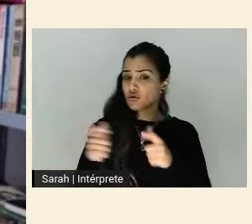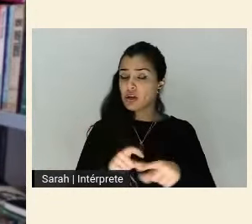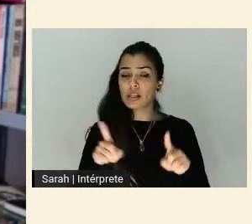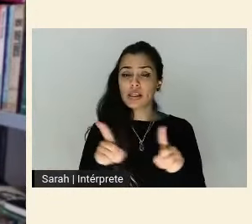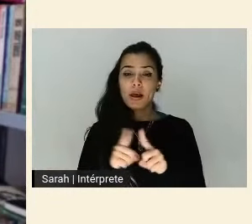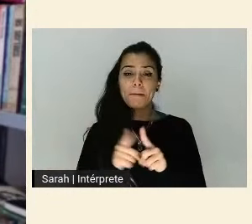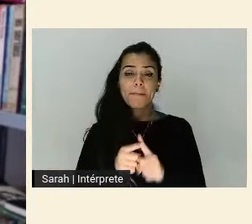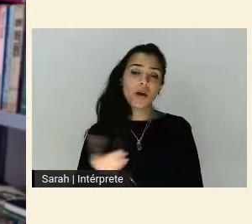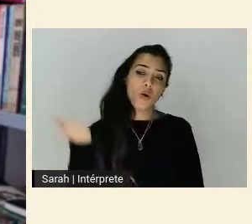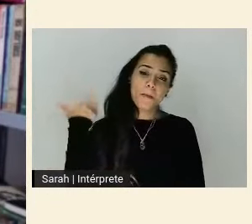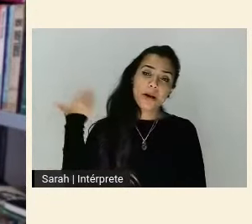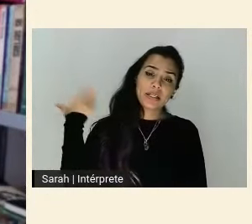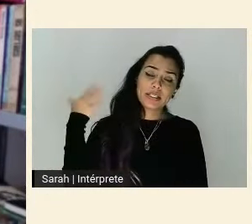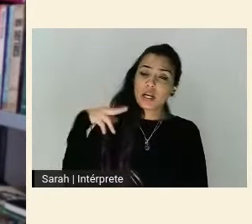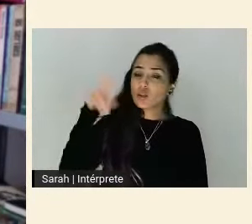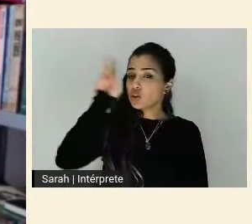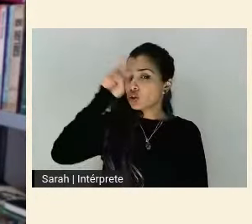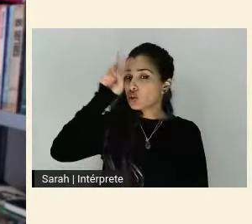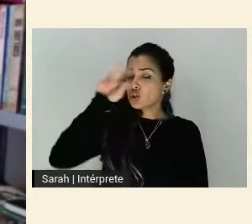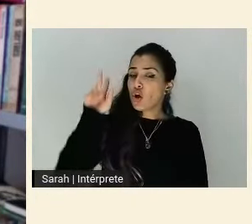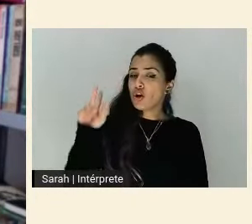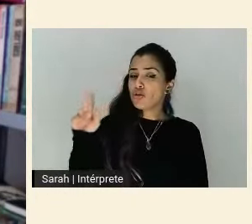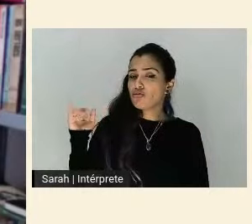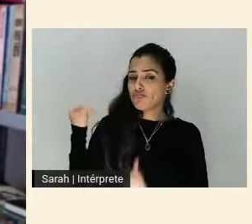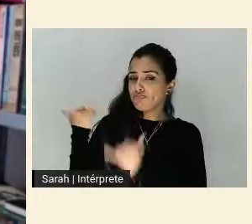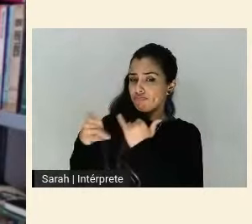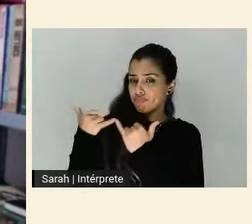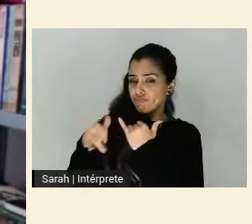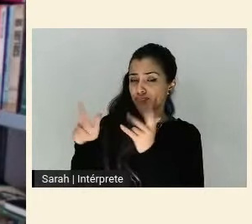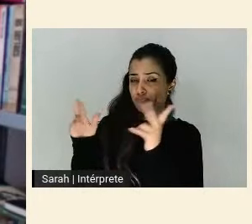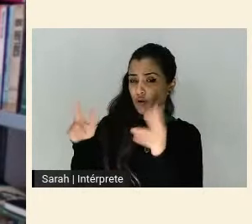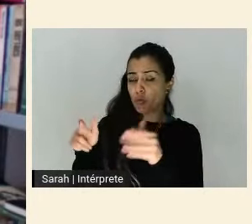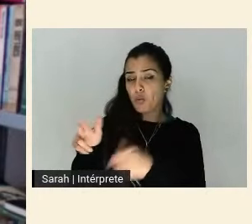comum da região, não é? E